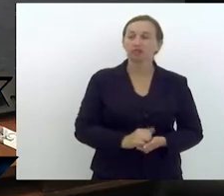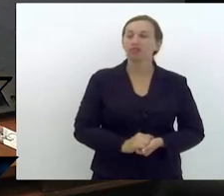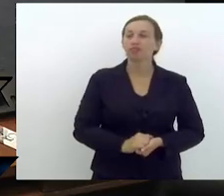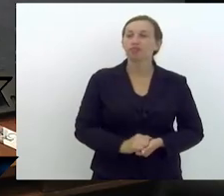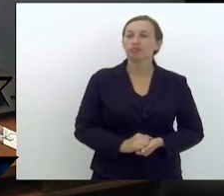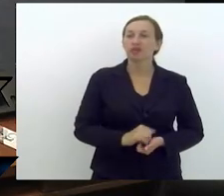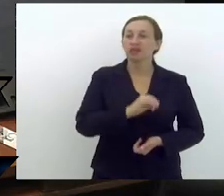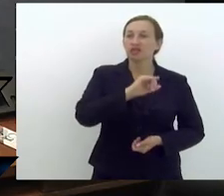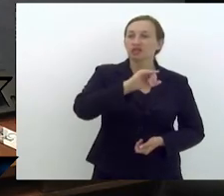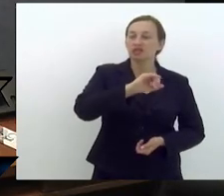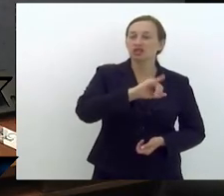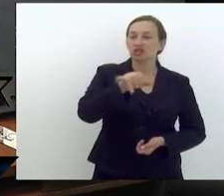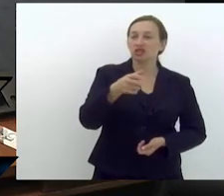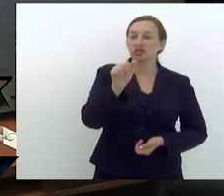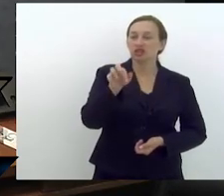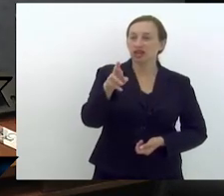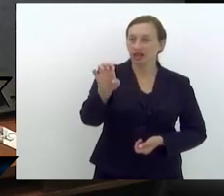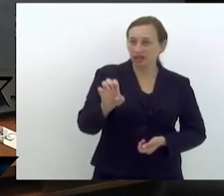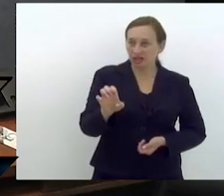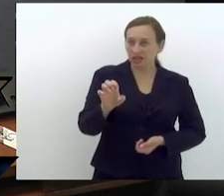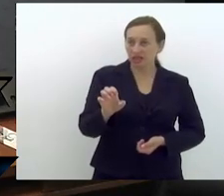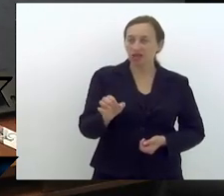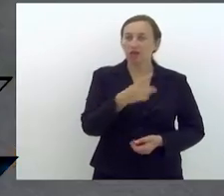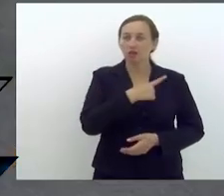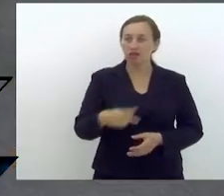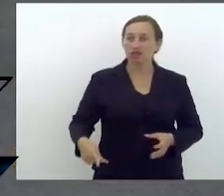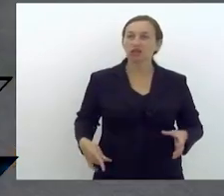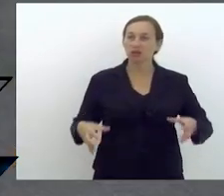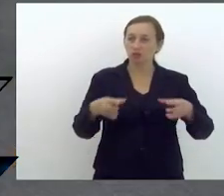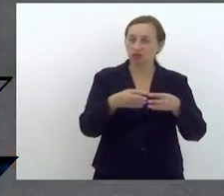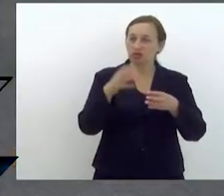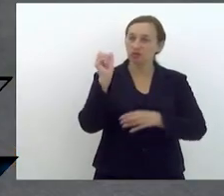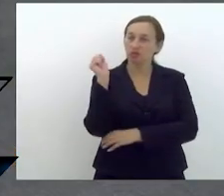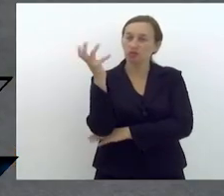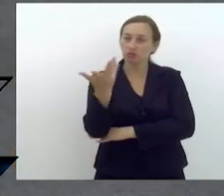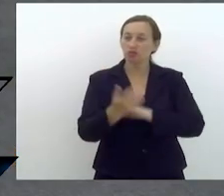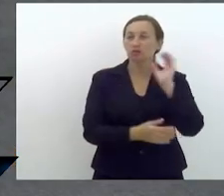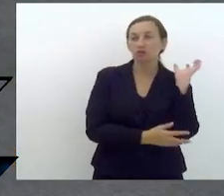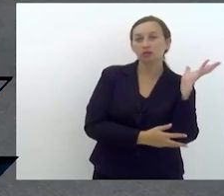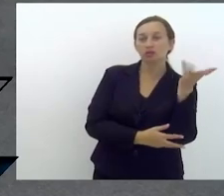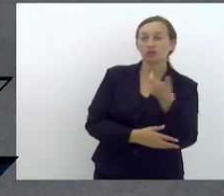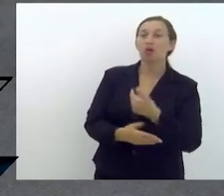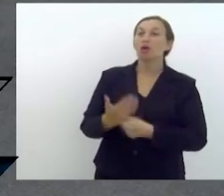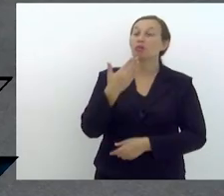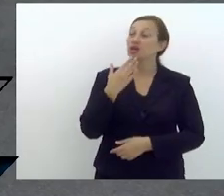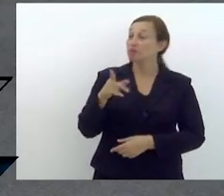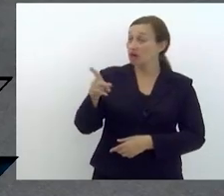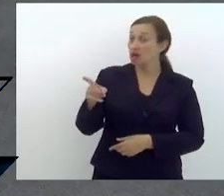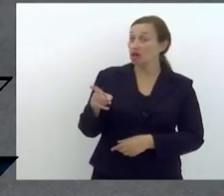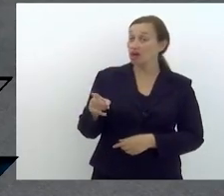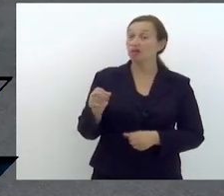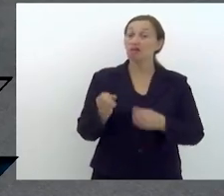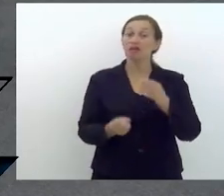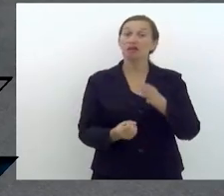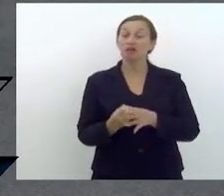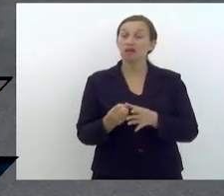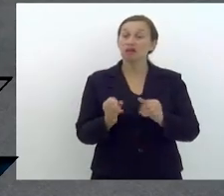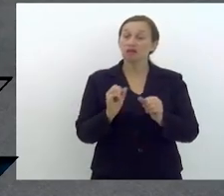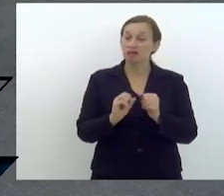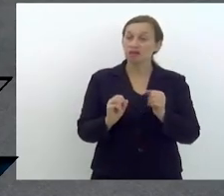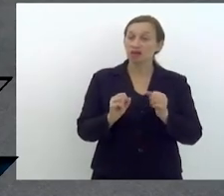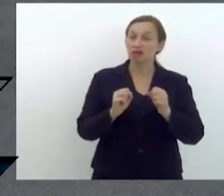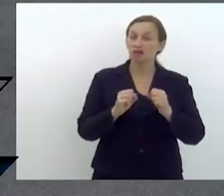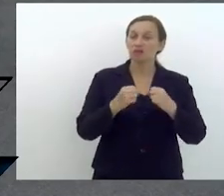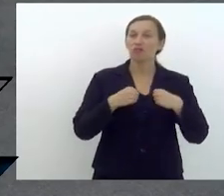Jari que é presidente da Comissão de saneamento ambiental que também é da área ambiental para que isso possa fazer realizar uma